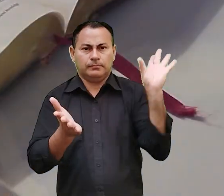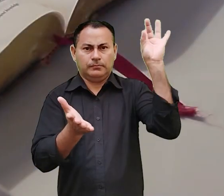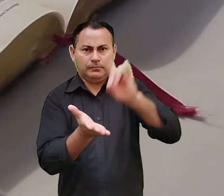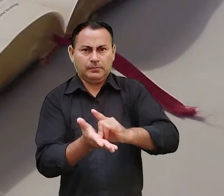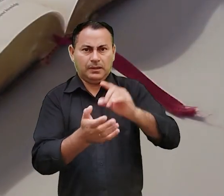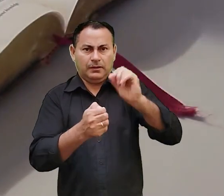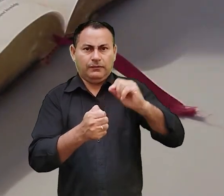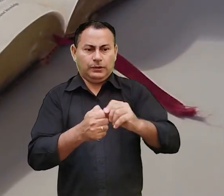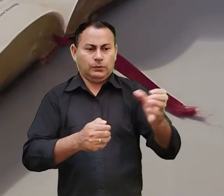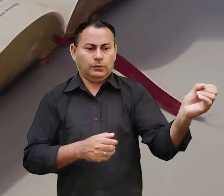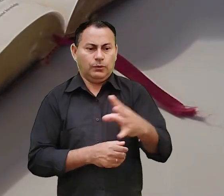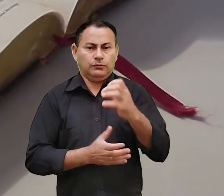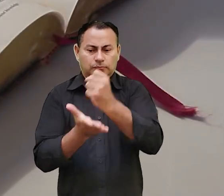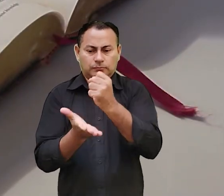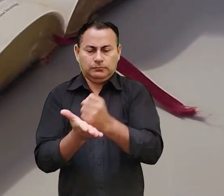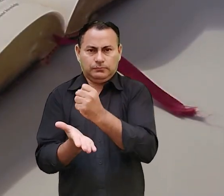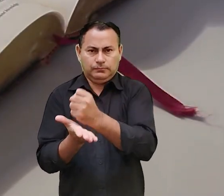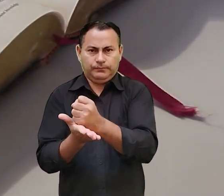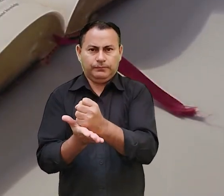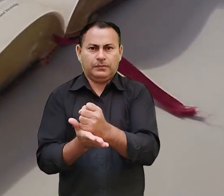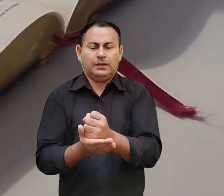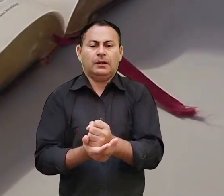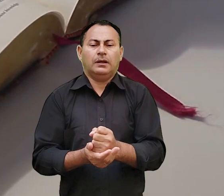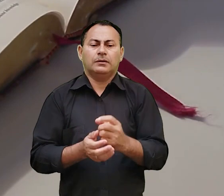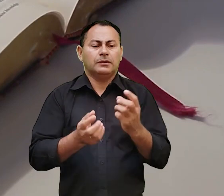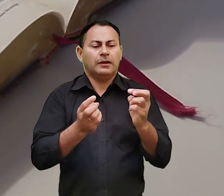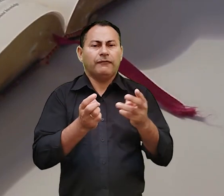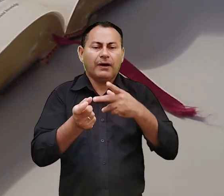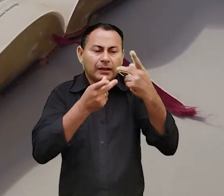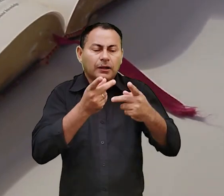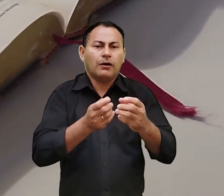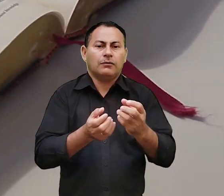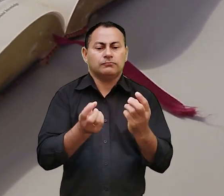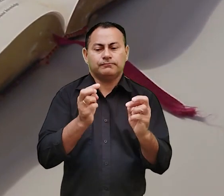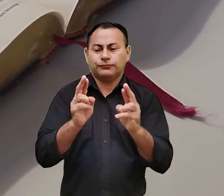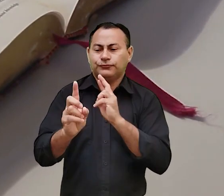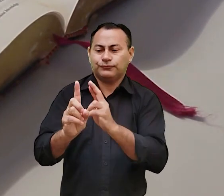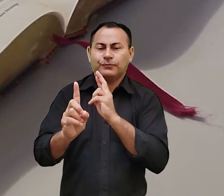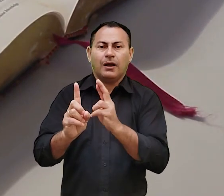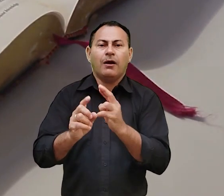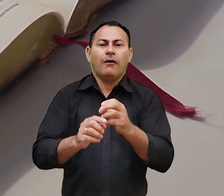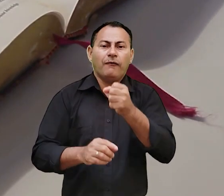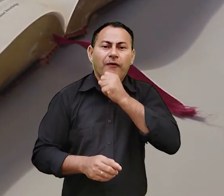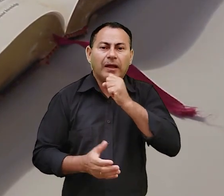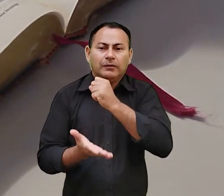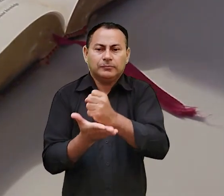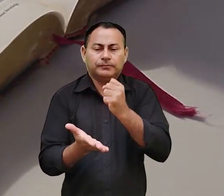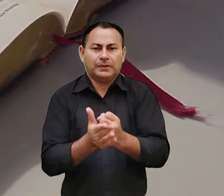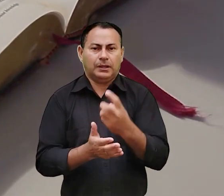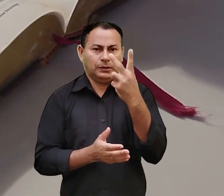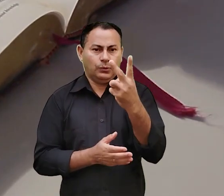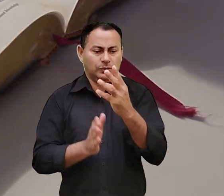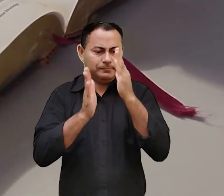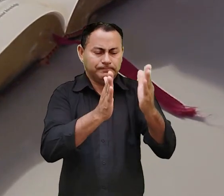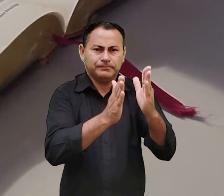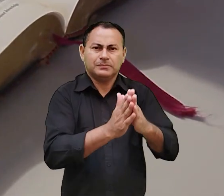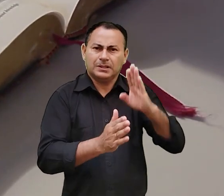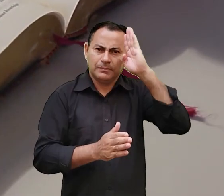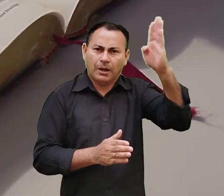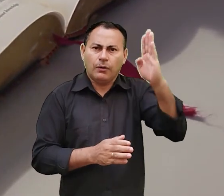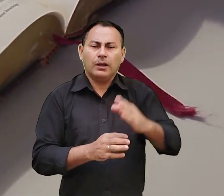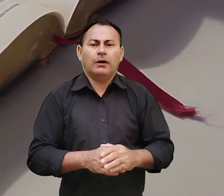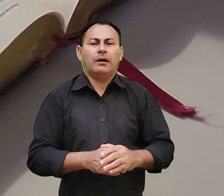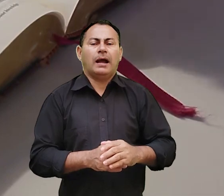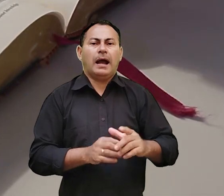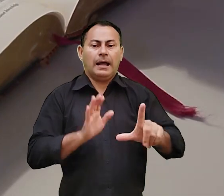uma afirmação feita no Novo Testamento, referindo-se ao Velho Testamento. Estas duas partes essenciais do Velho Testamento são a lei